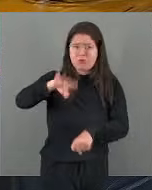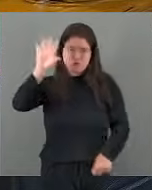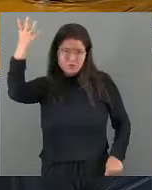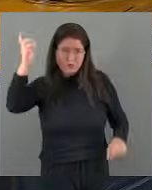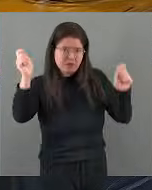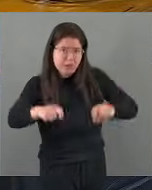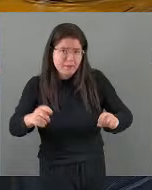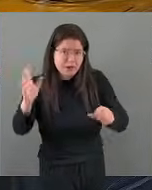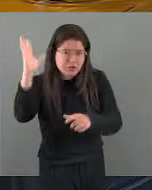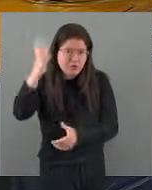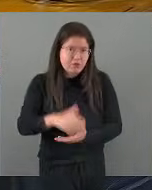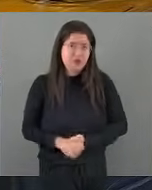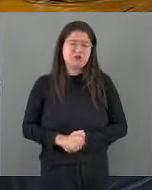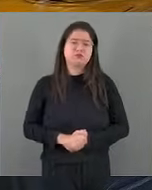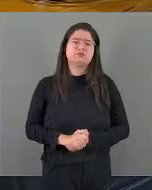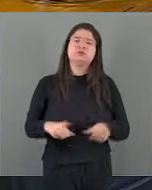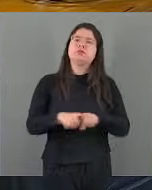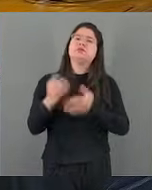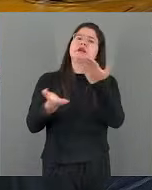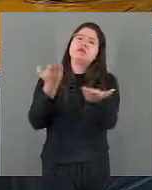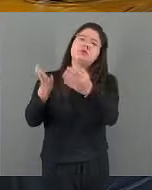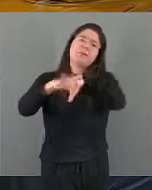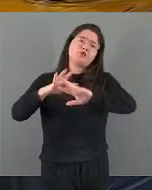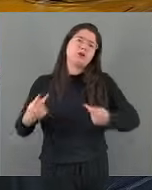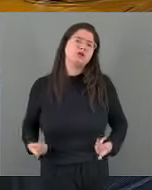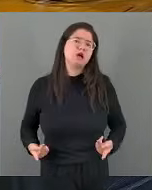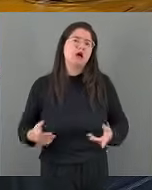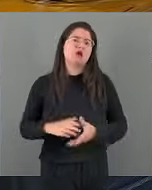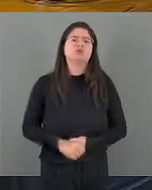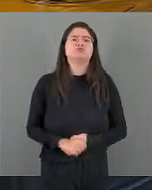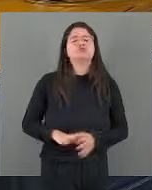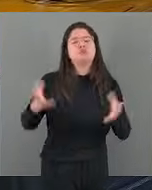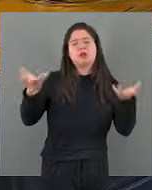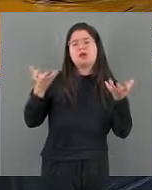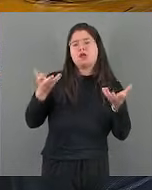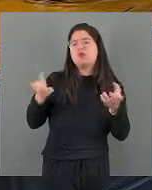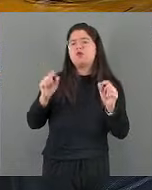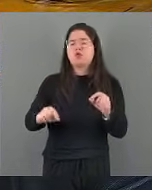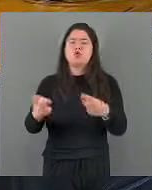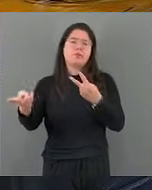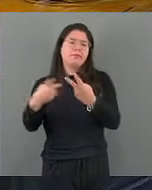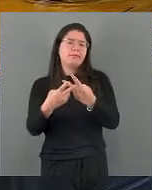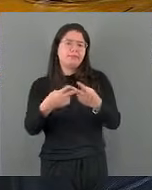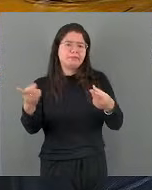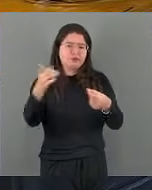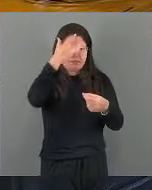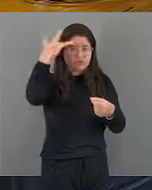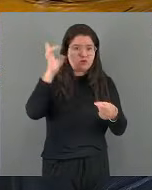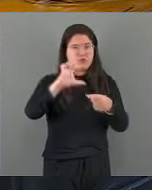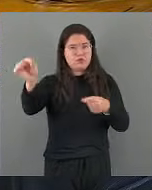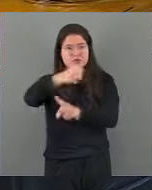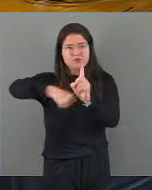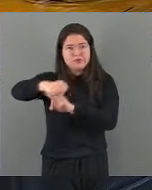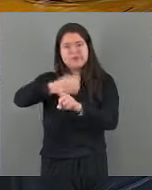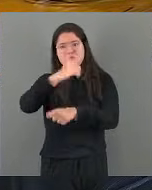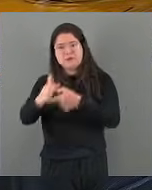solução, né, para até um tratamento mais humanizado, para buscar a ressocialização. E